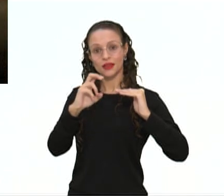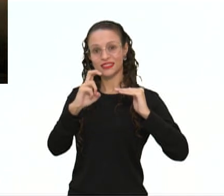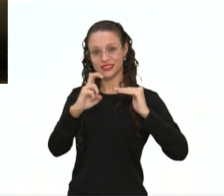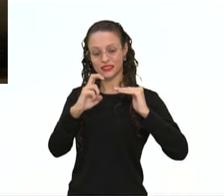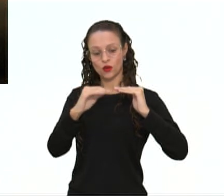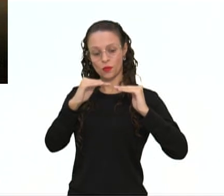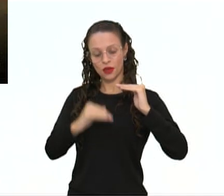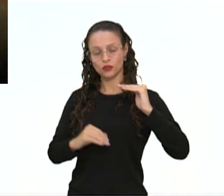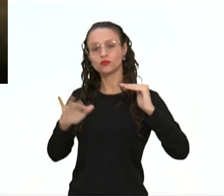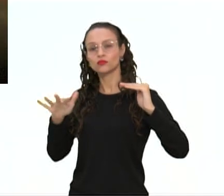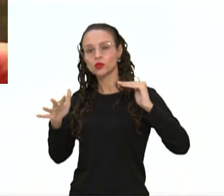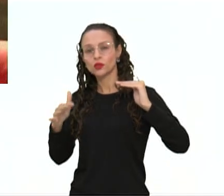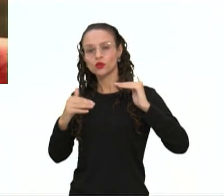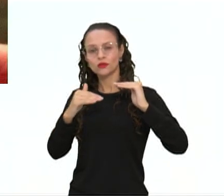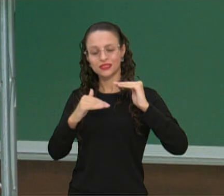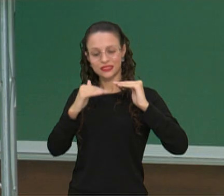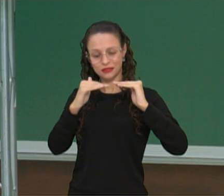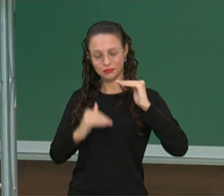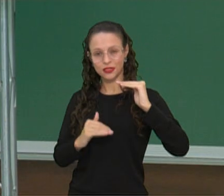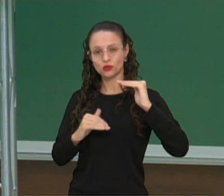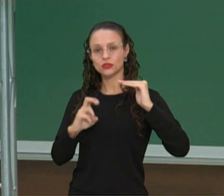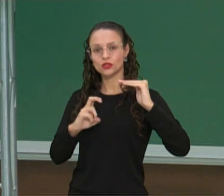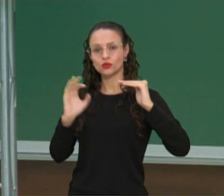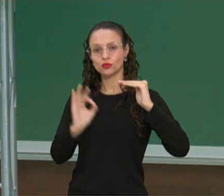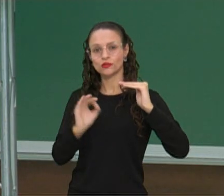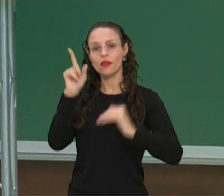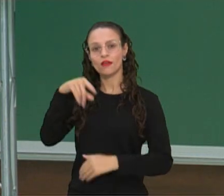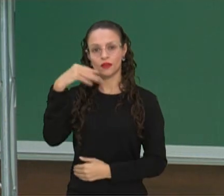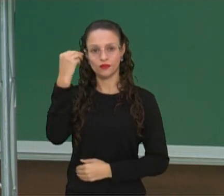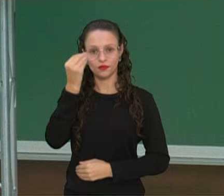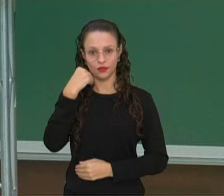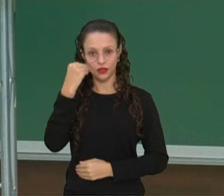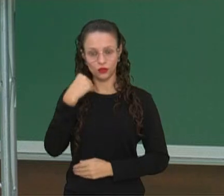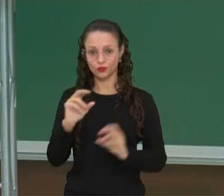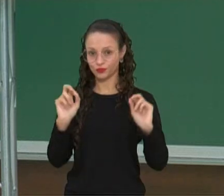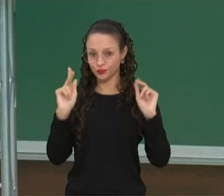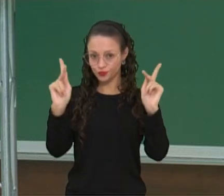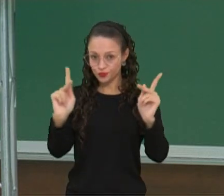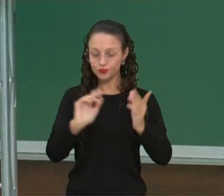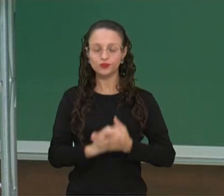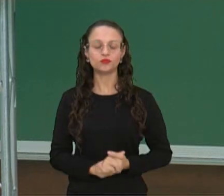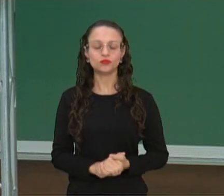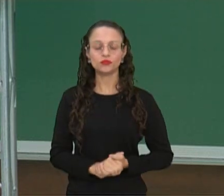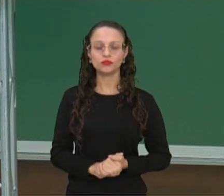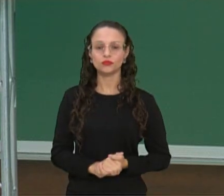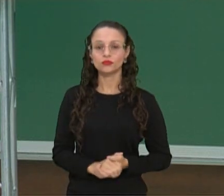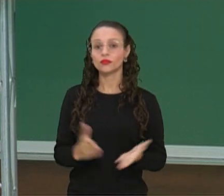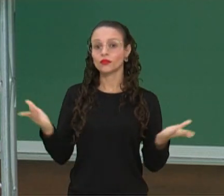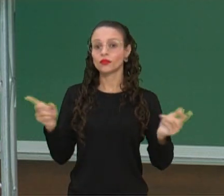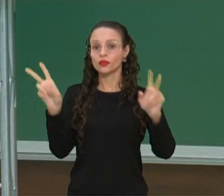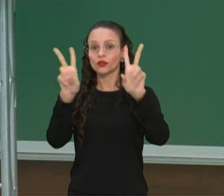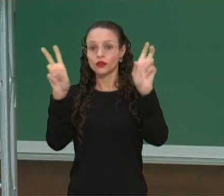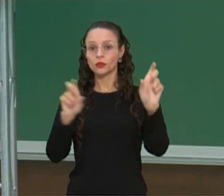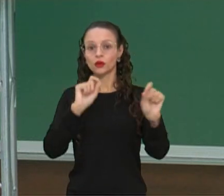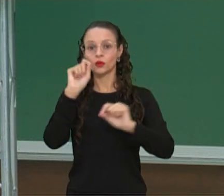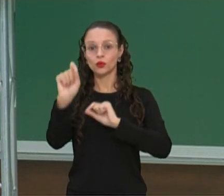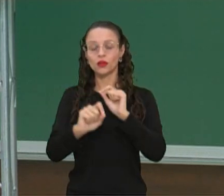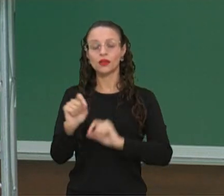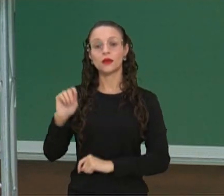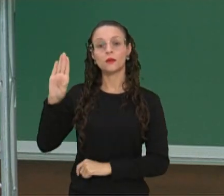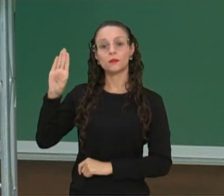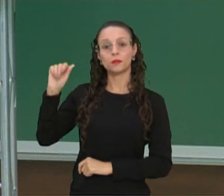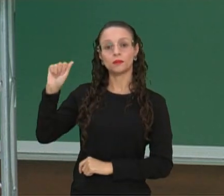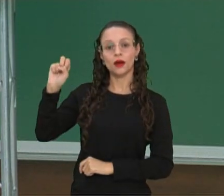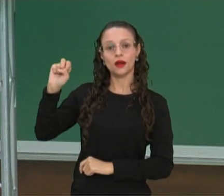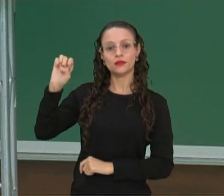5, moderado, e os menor ou igual a 5%, os fracos, ok? Vamos falar então, lembrar as